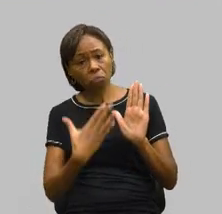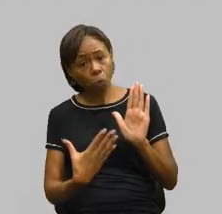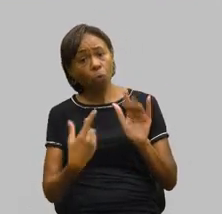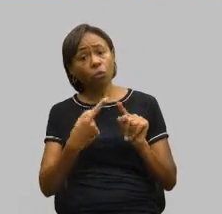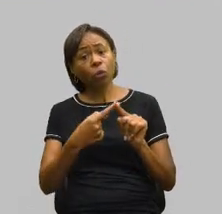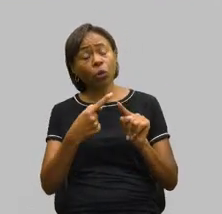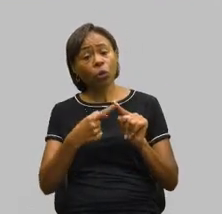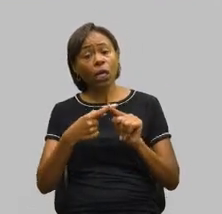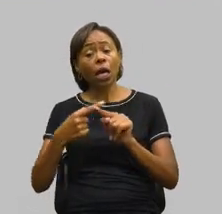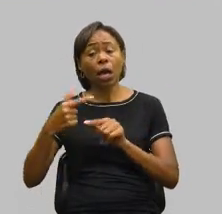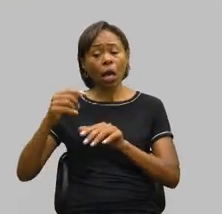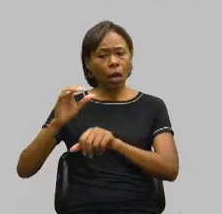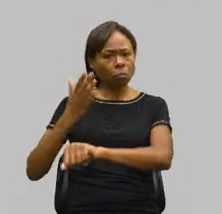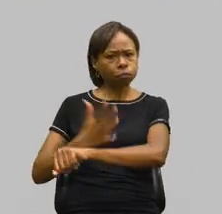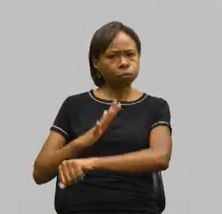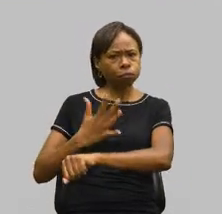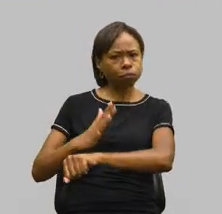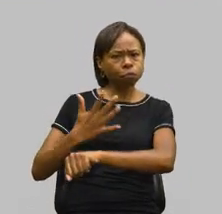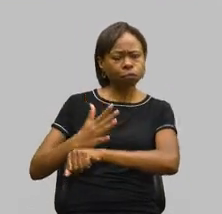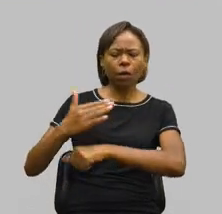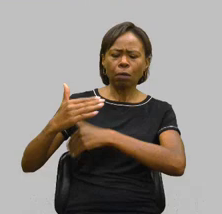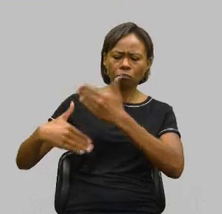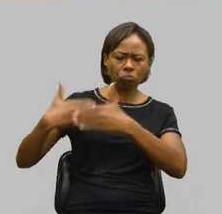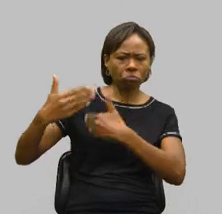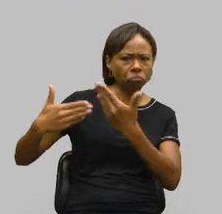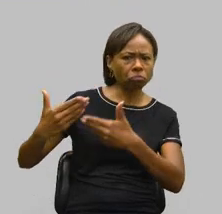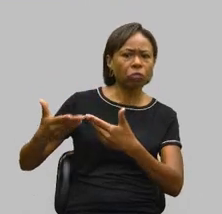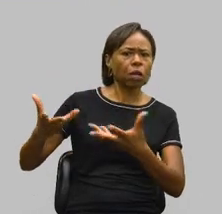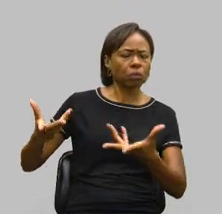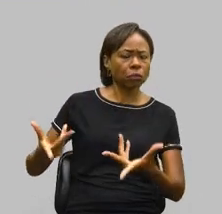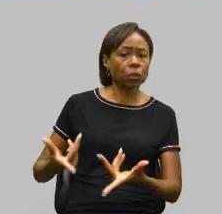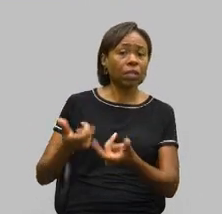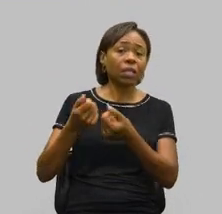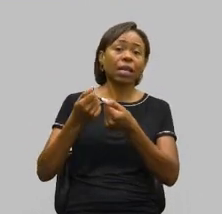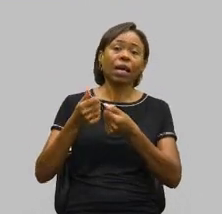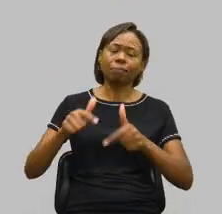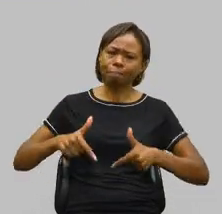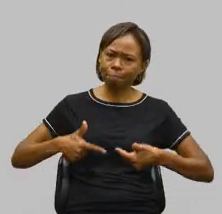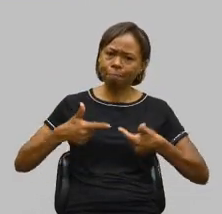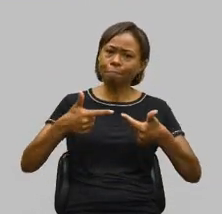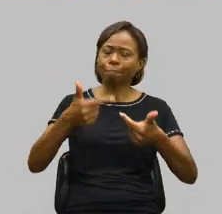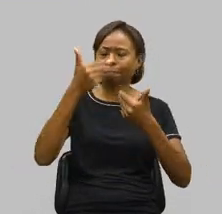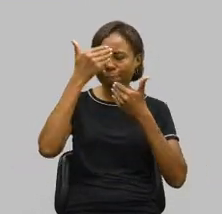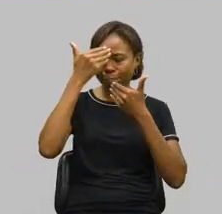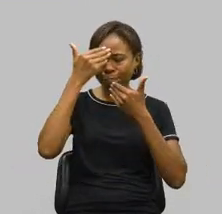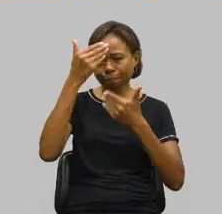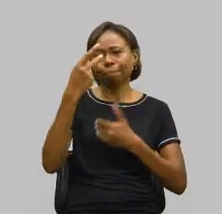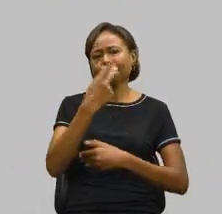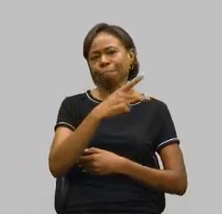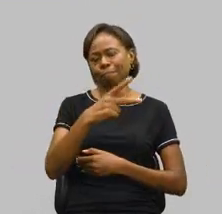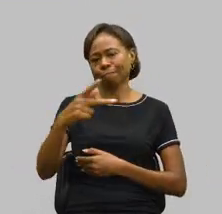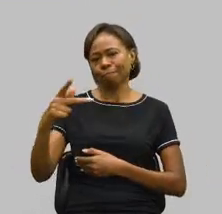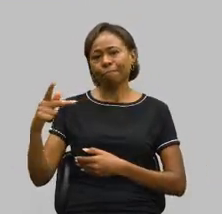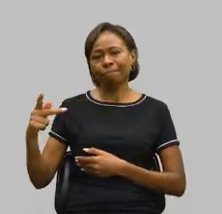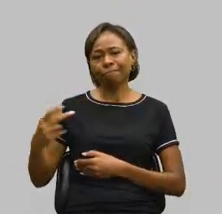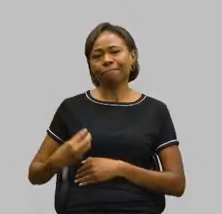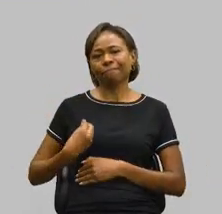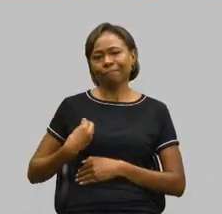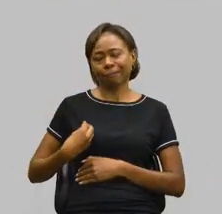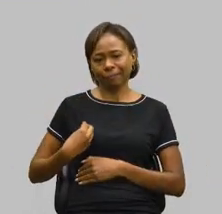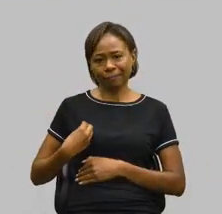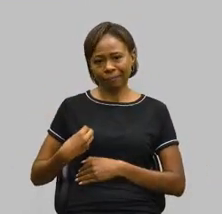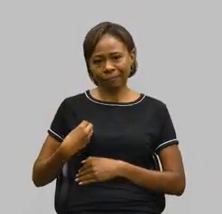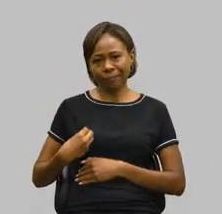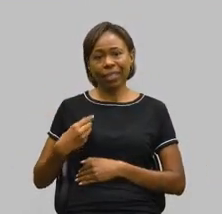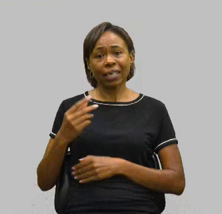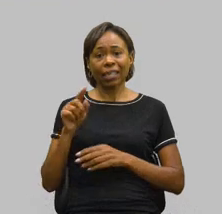qualificada É porque tem trabalho tem resultado eu quero agradecer aqui ao empenho de todos vocês de todos que estão presentes também todos que